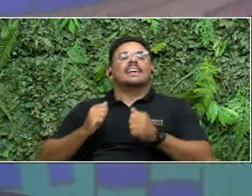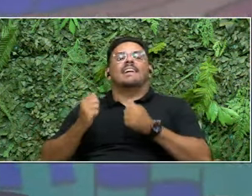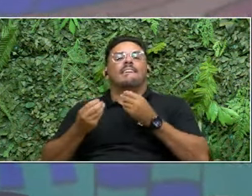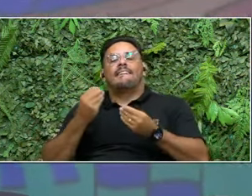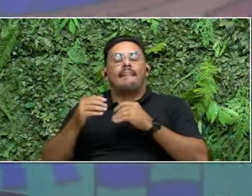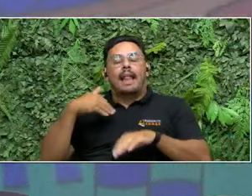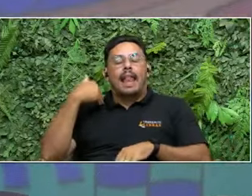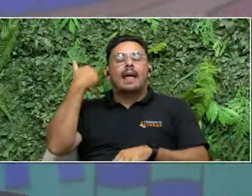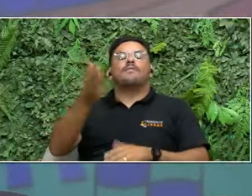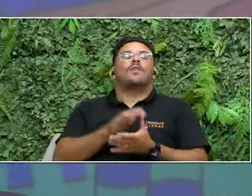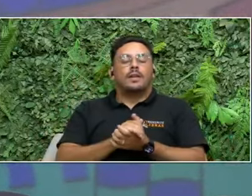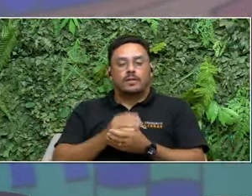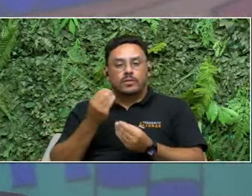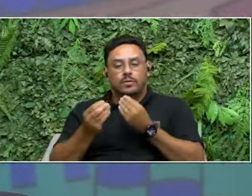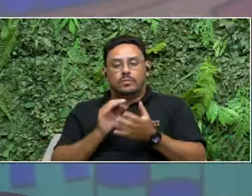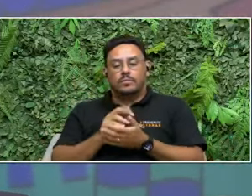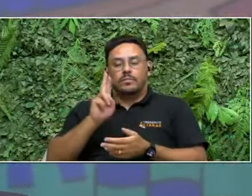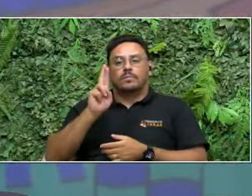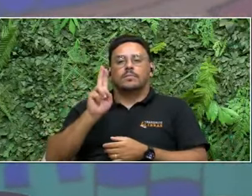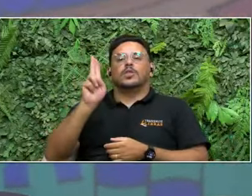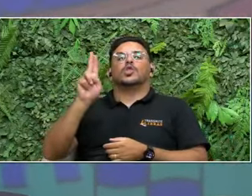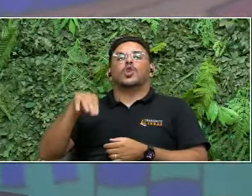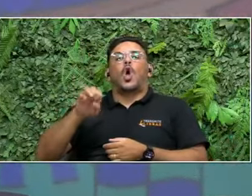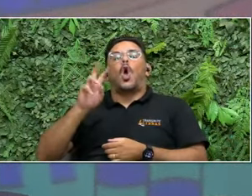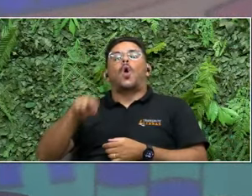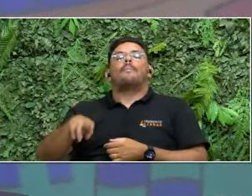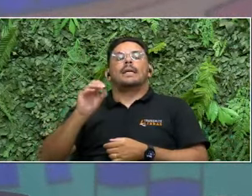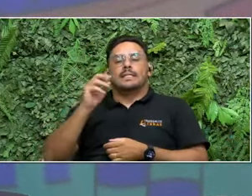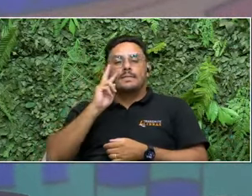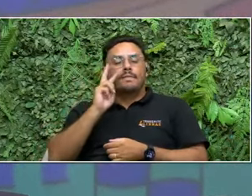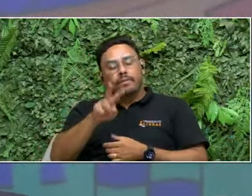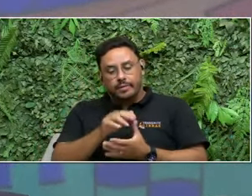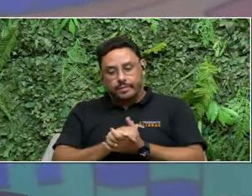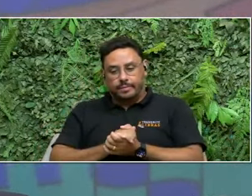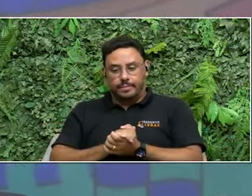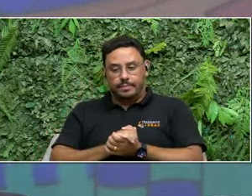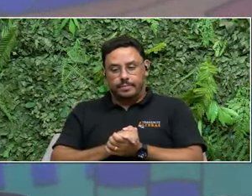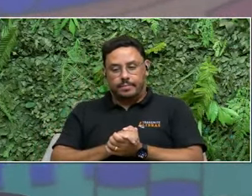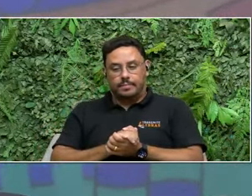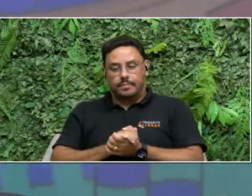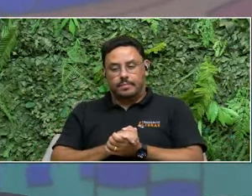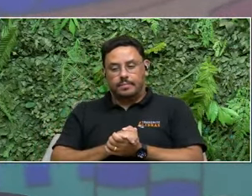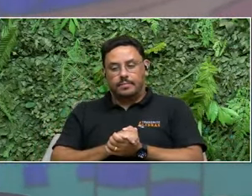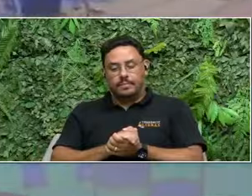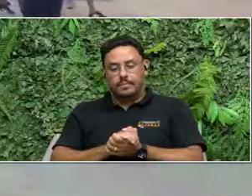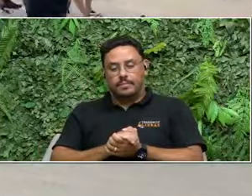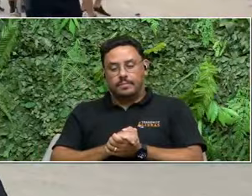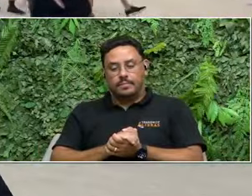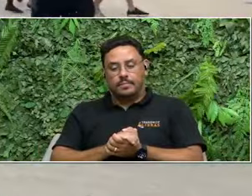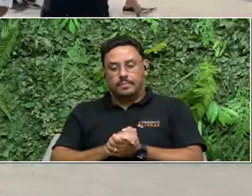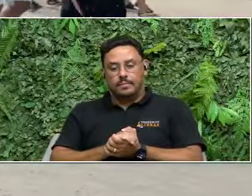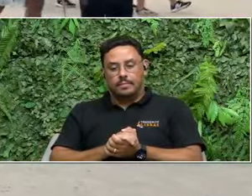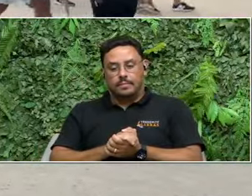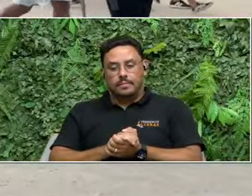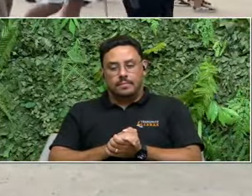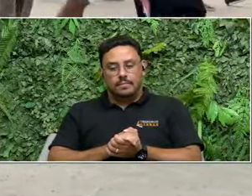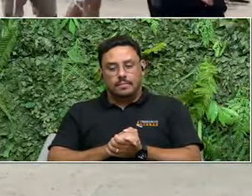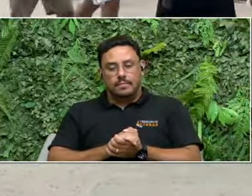é que tá lá fora Rubens Ramalho nosso Bibico da Galera cê o Bibico da